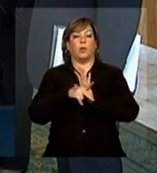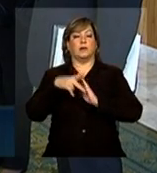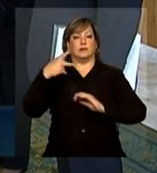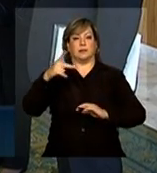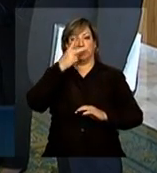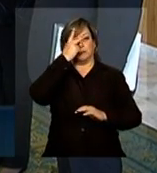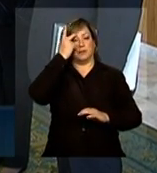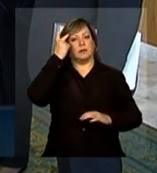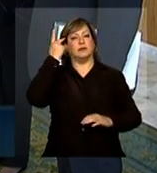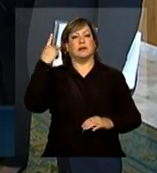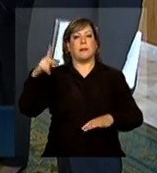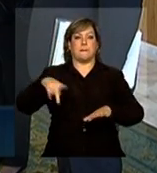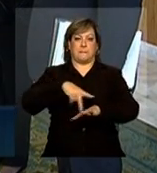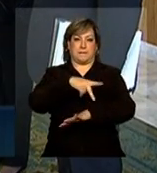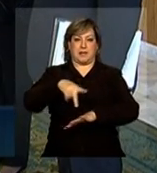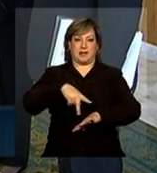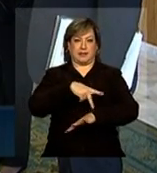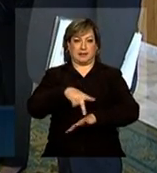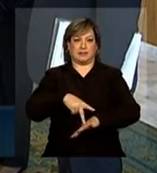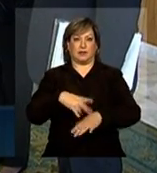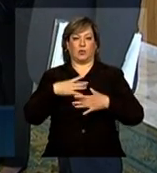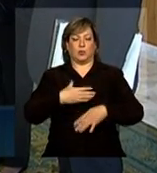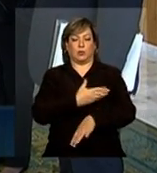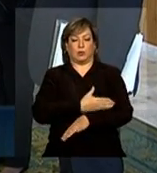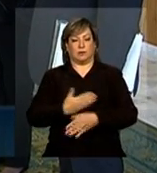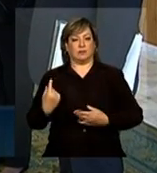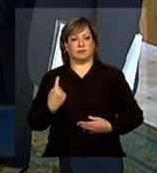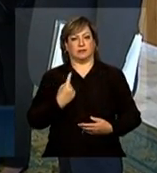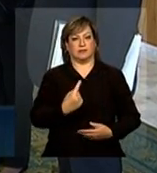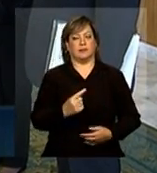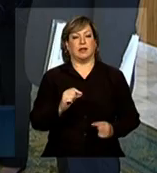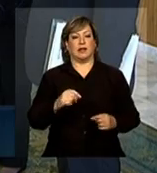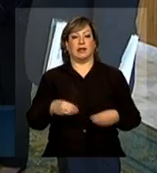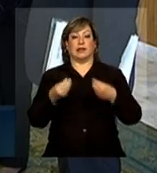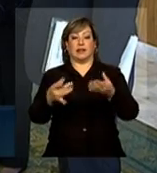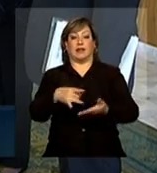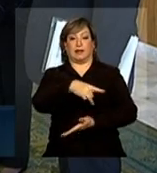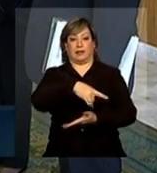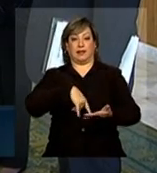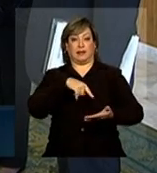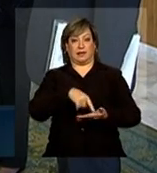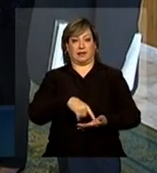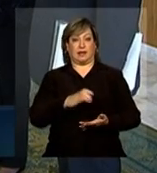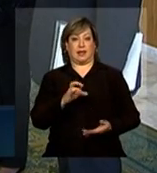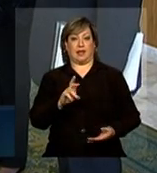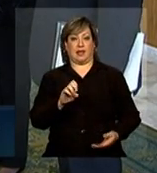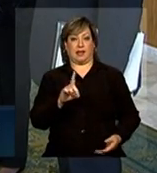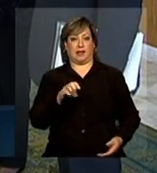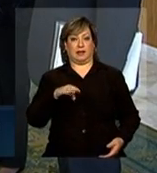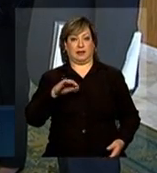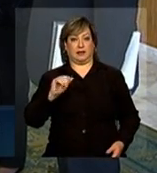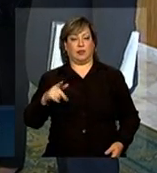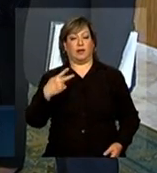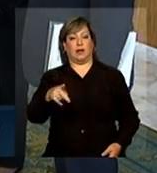Nessa cerimônia de entrega de credenciais à presidenta Dilma Rousseff.